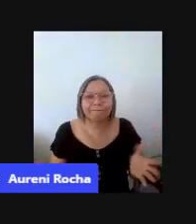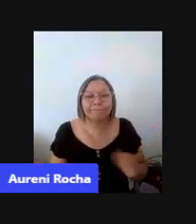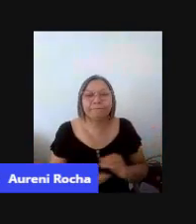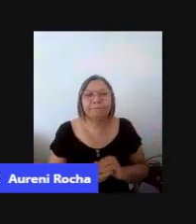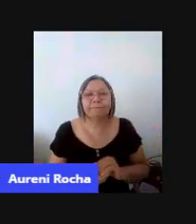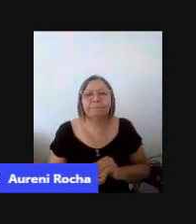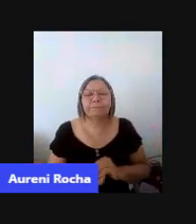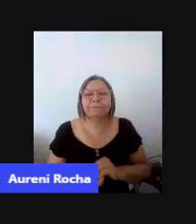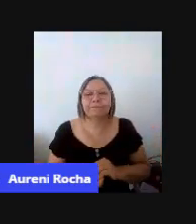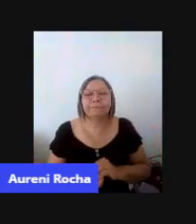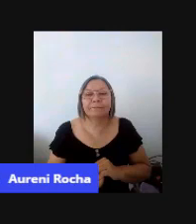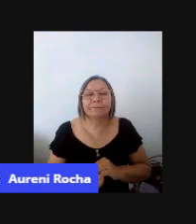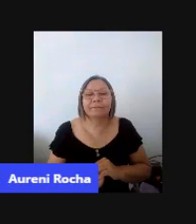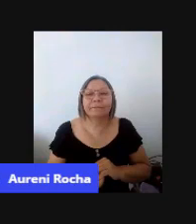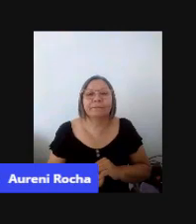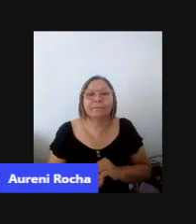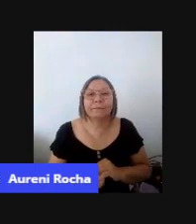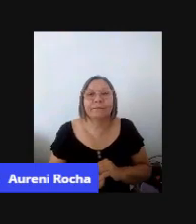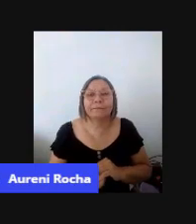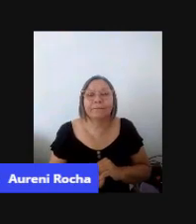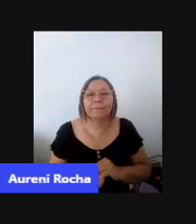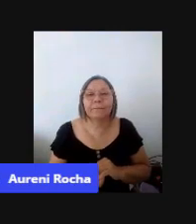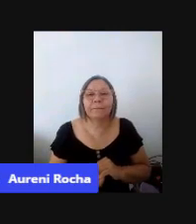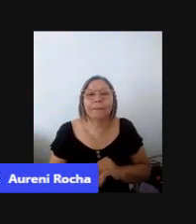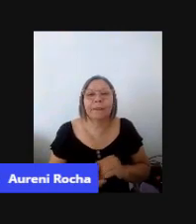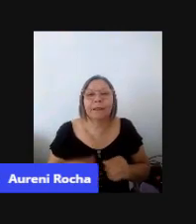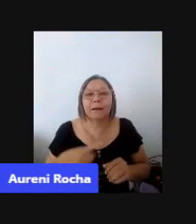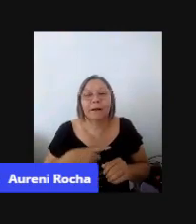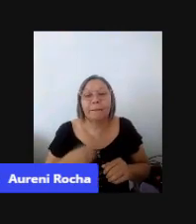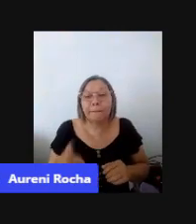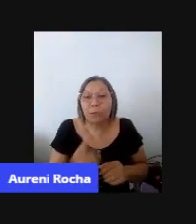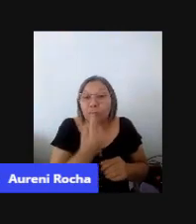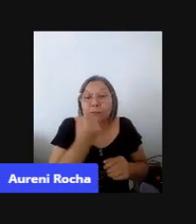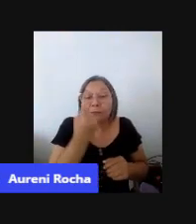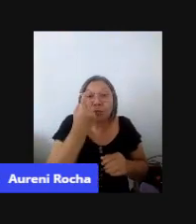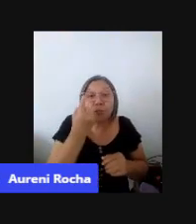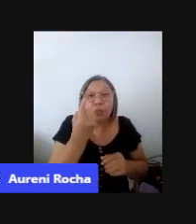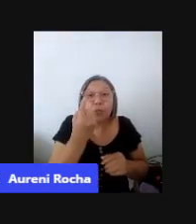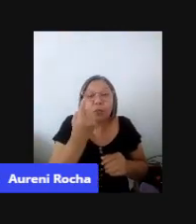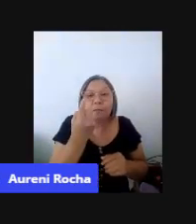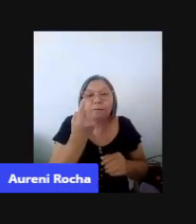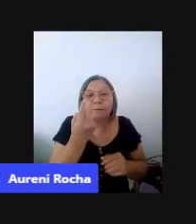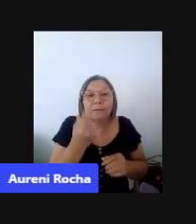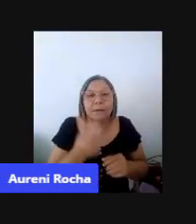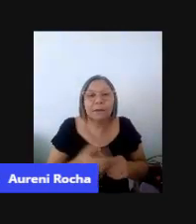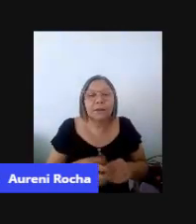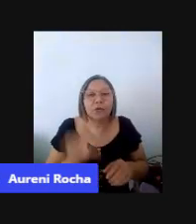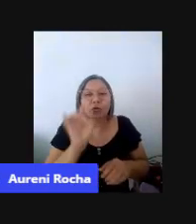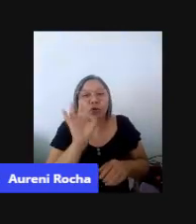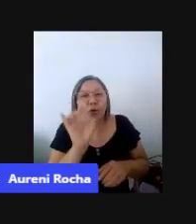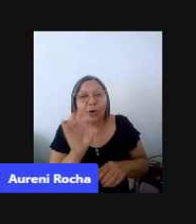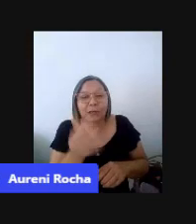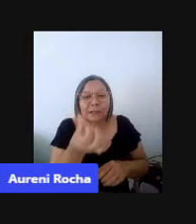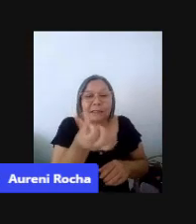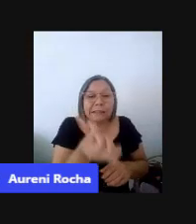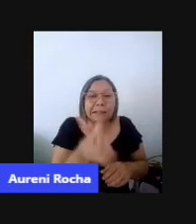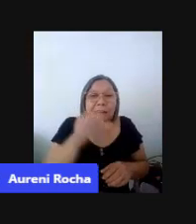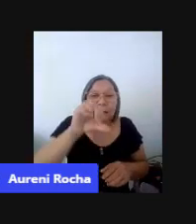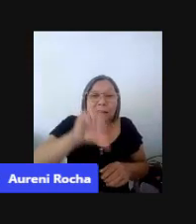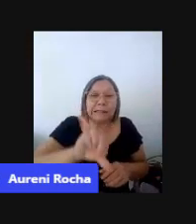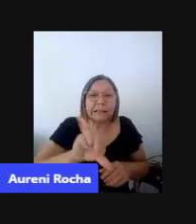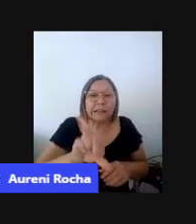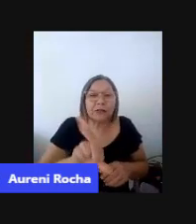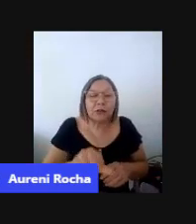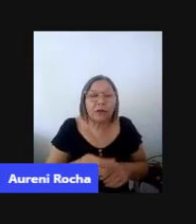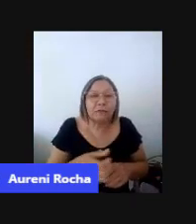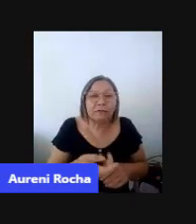Que tinha a probabilidade de ter um tatu canastra. Então, só 69 fragmentos de mais de 25 quilômetros quadrados